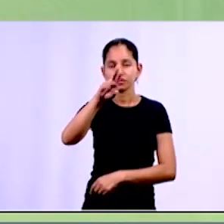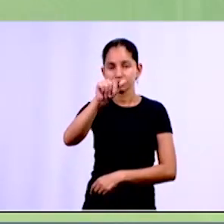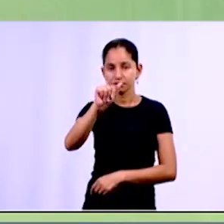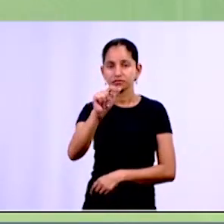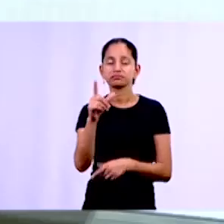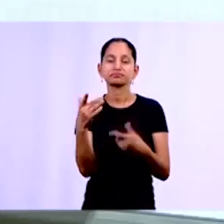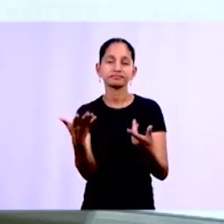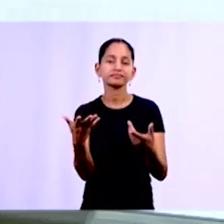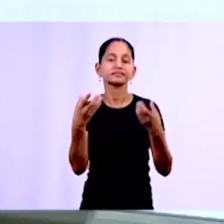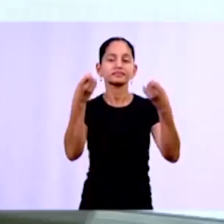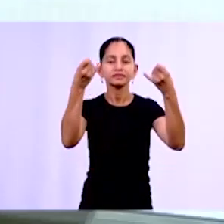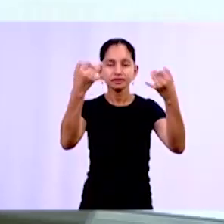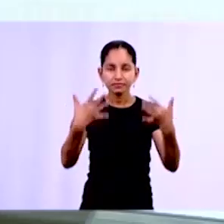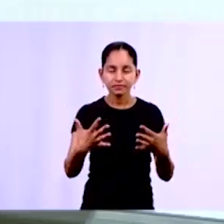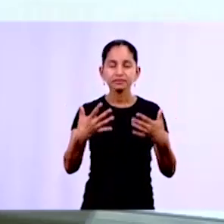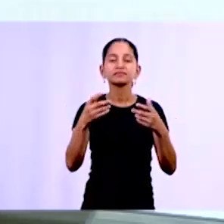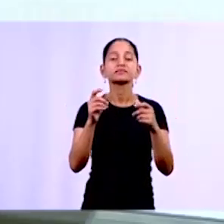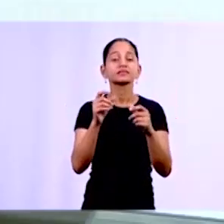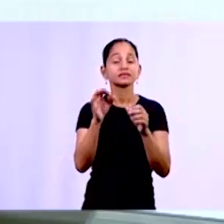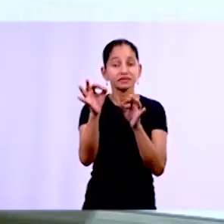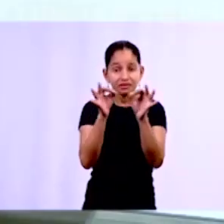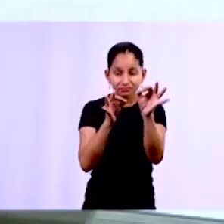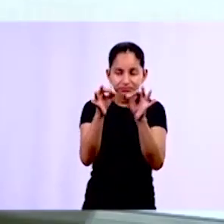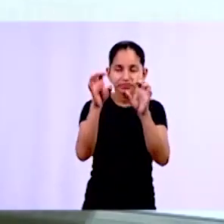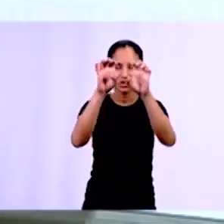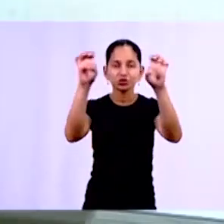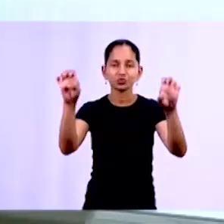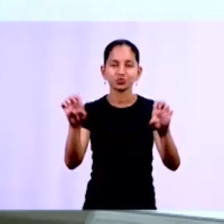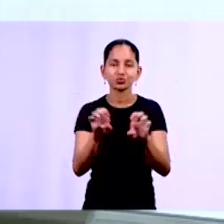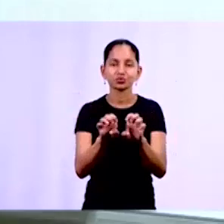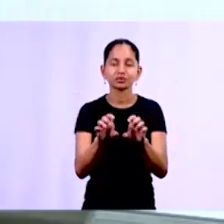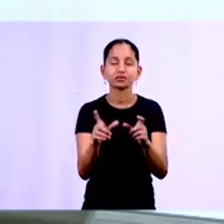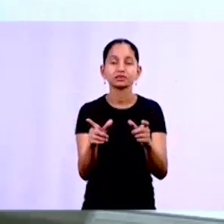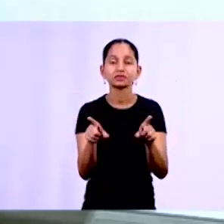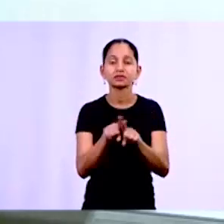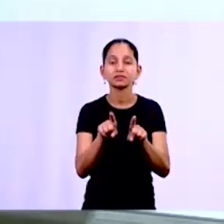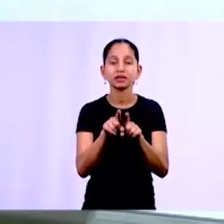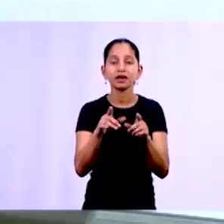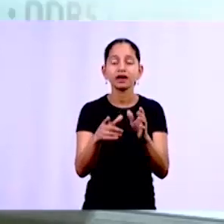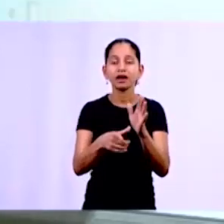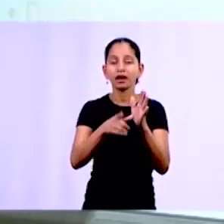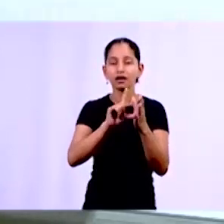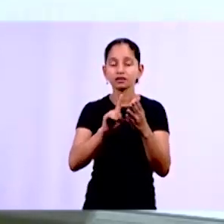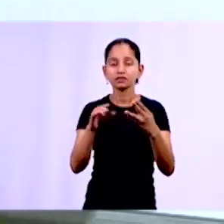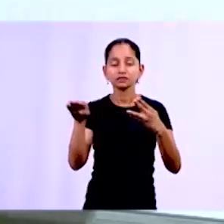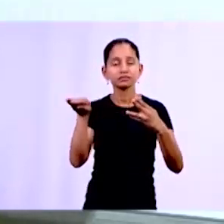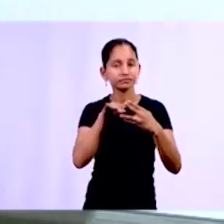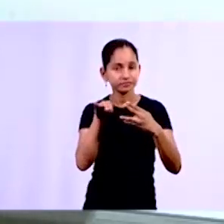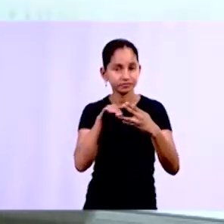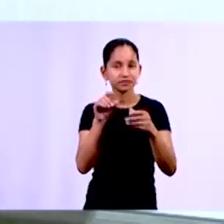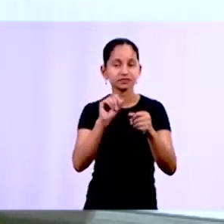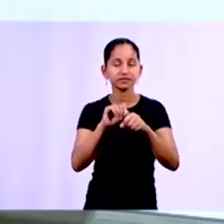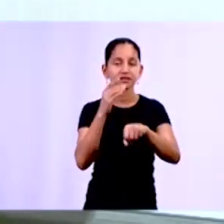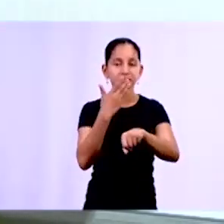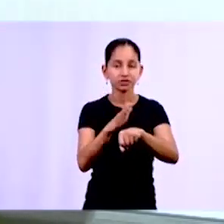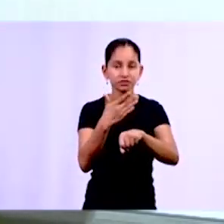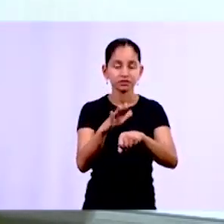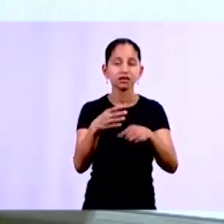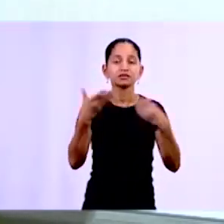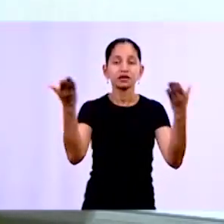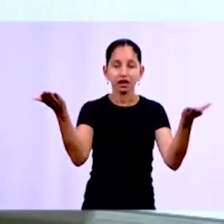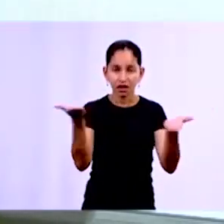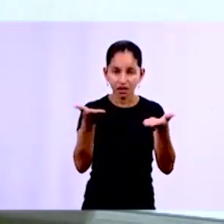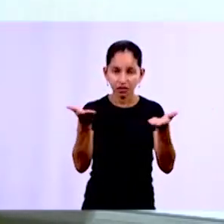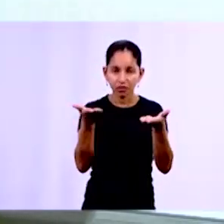só a quantidade, a arquitetura da memória. E antes de a gente voltar, a gente vai dar um intervalozinho aqui para vocês fazerem a atividade, o professor vai falar qual atividade vocês